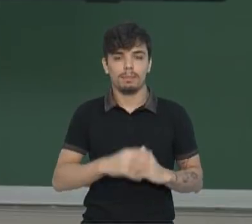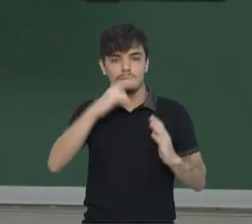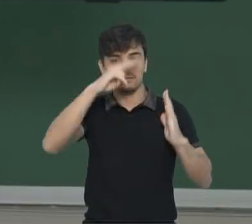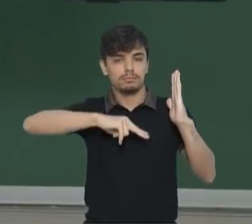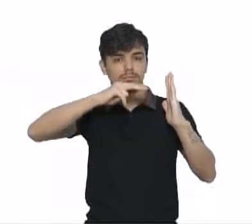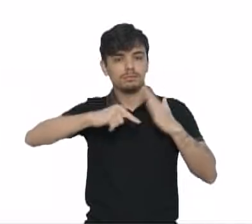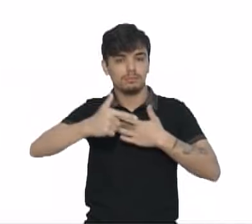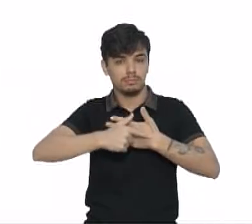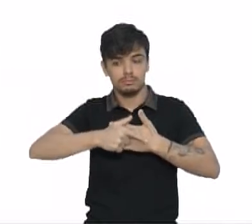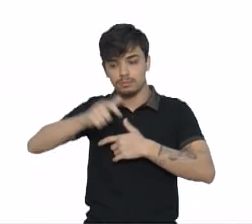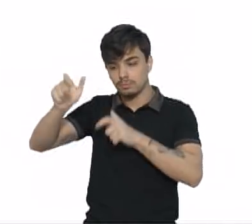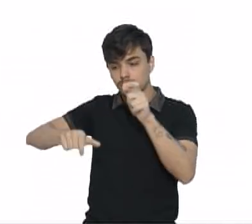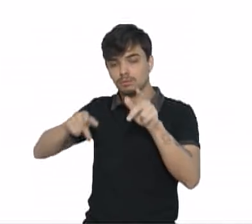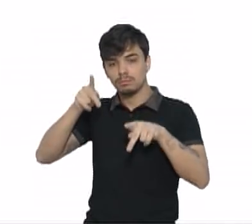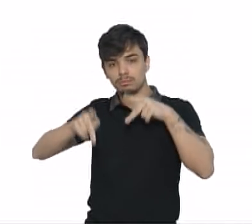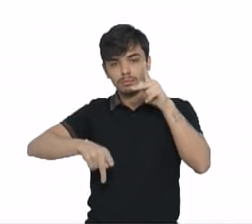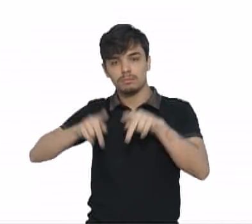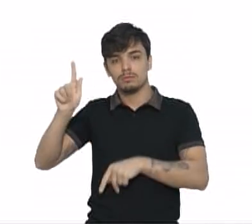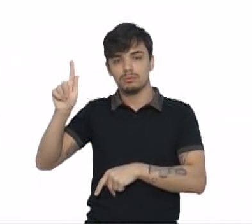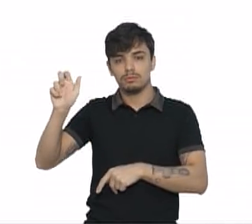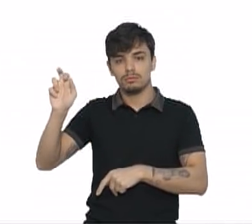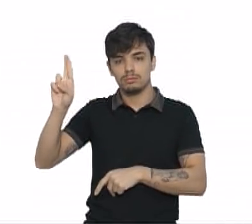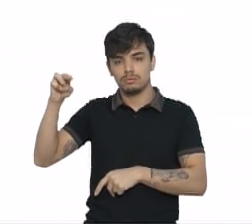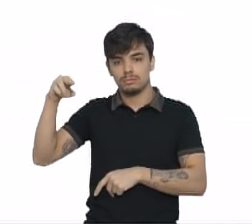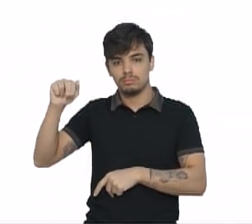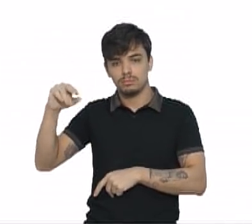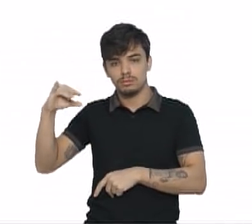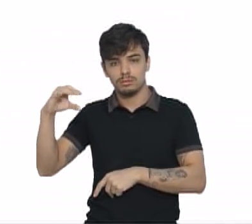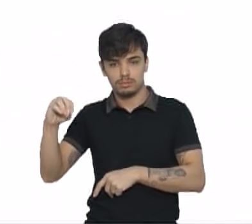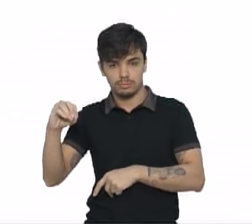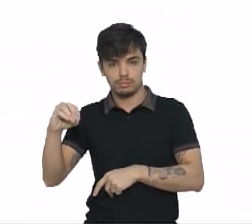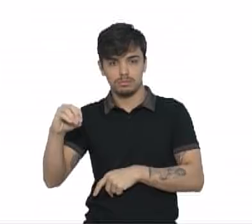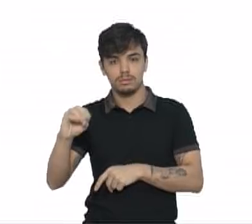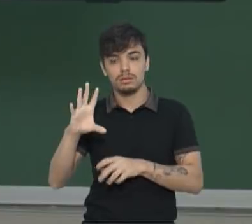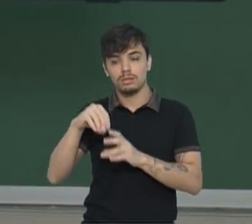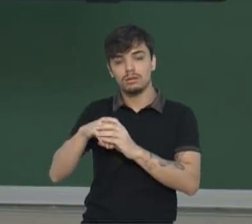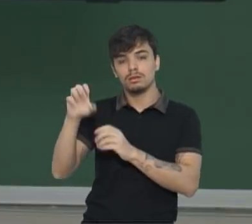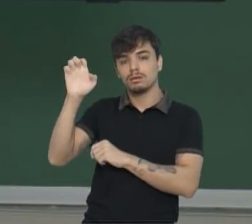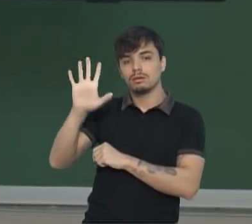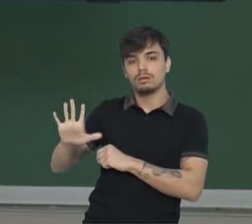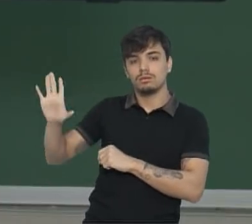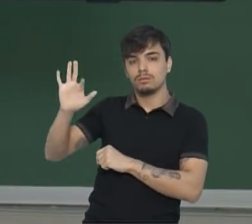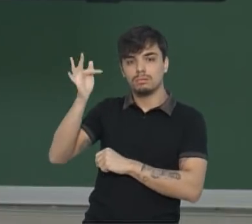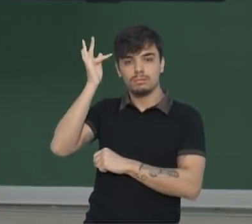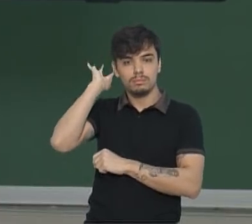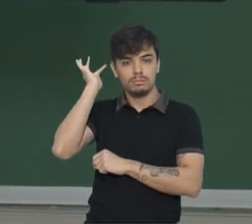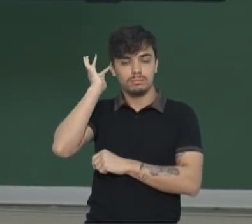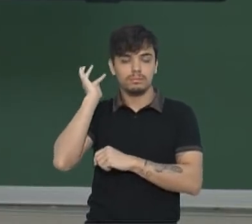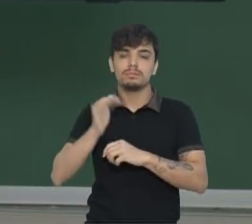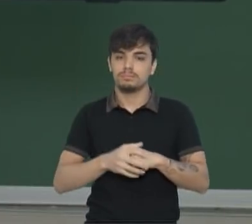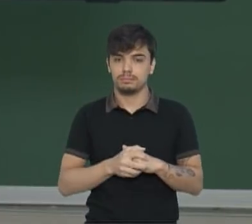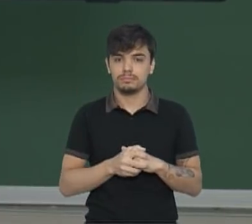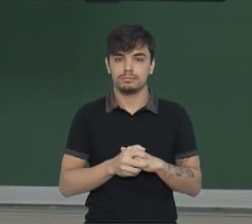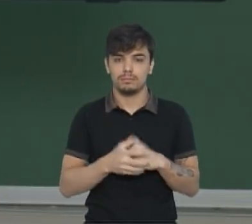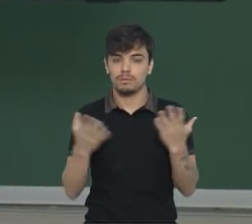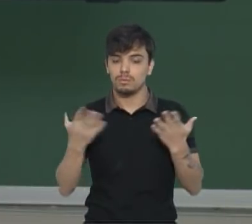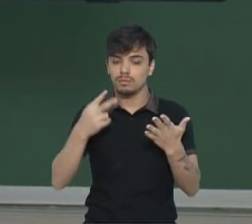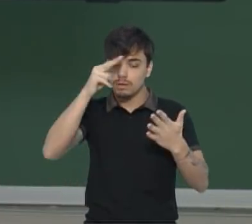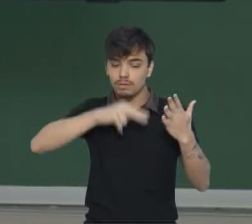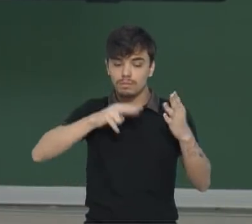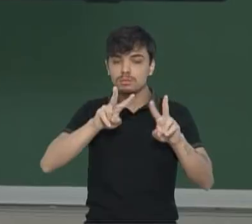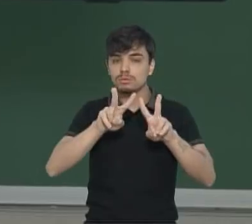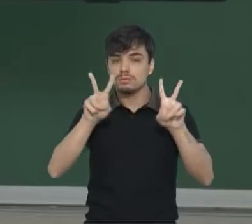povos germânicos na formação da sociedade da Europa feudal. Então hoje a gente vai se debruçar em cima dos povos germânicos. A